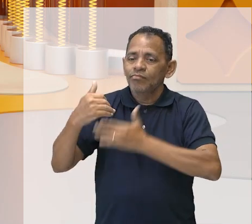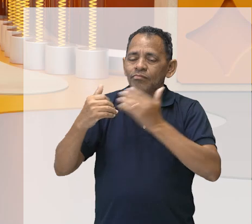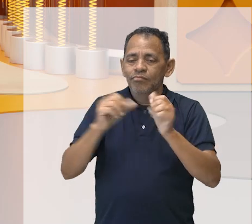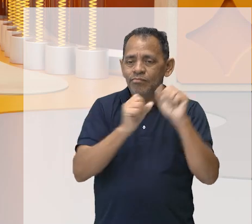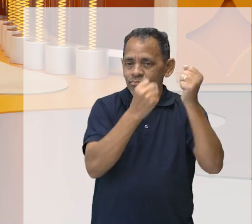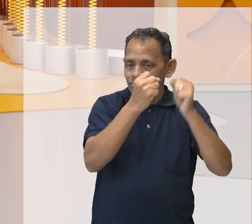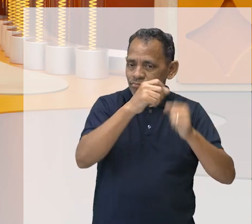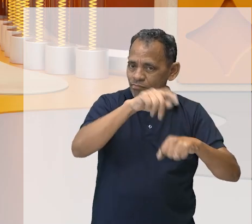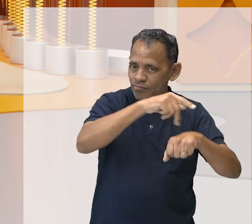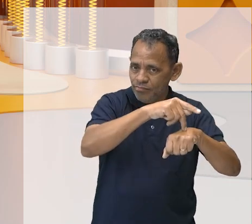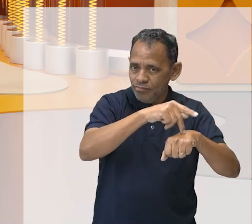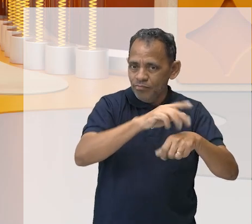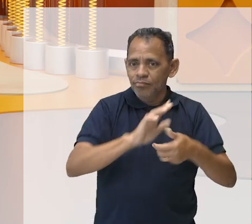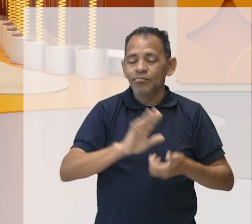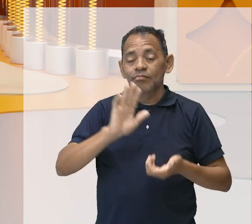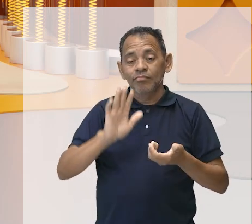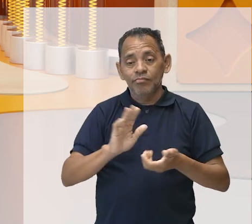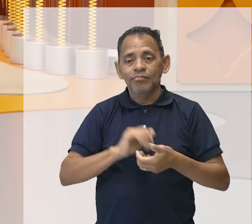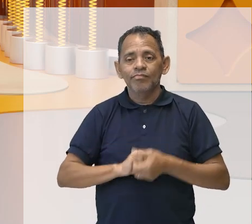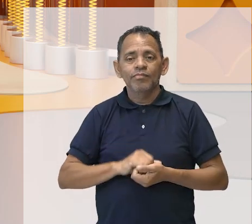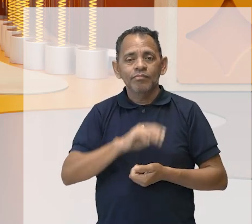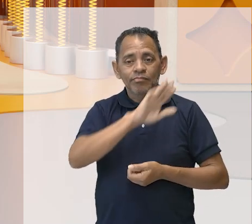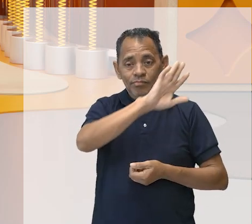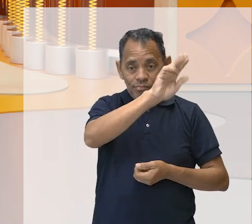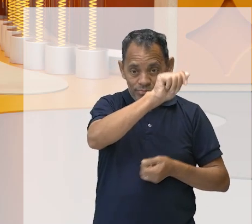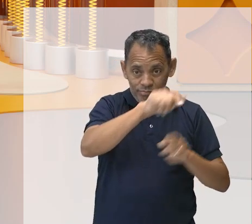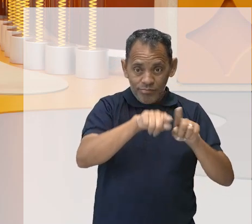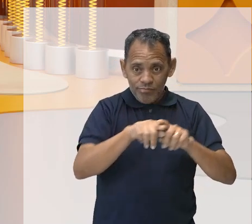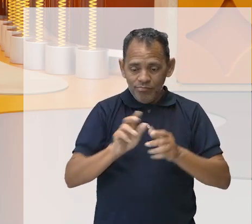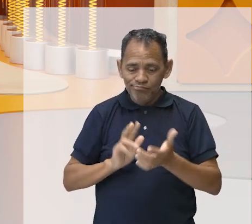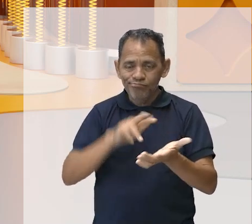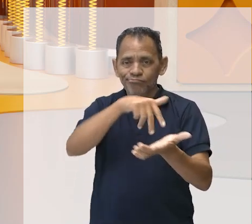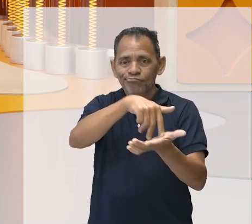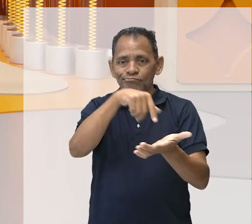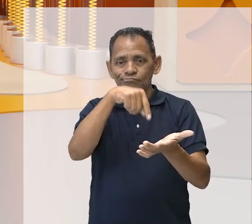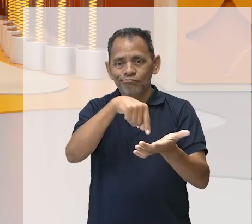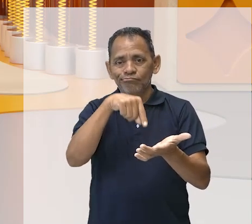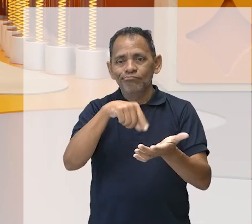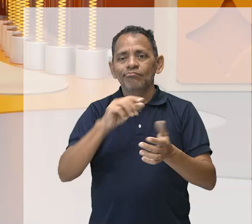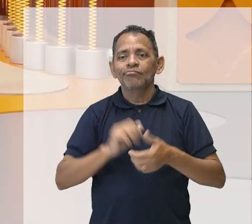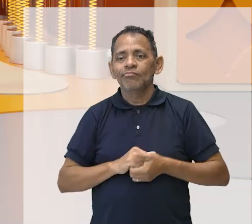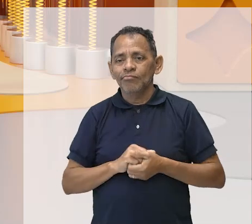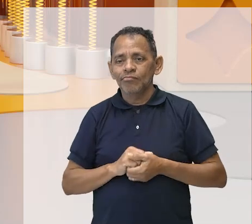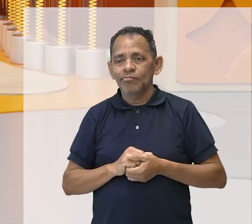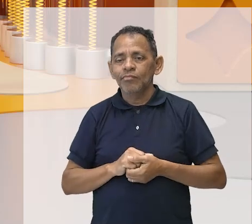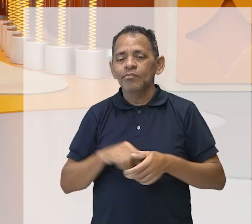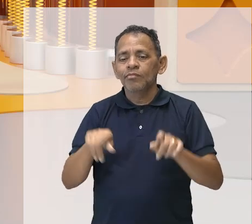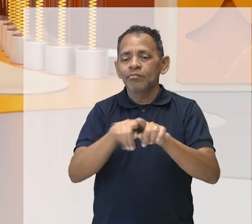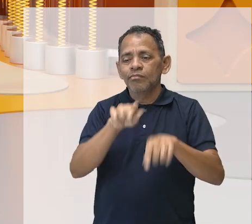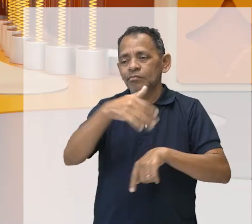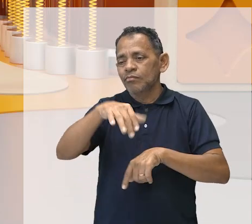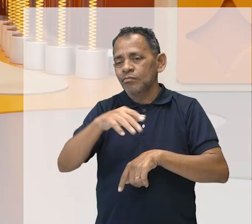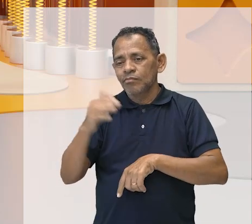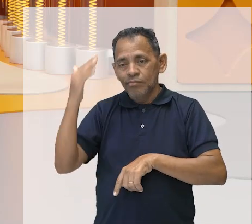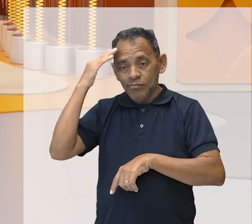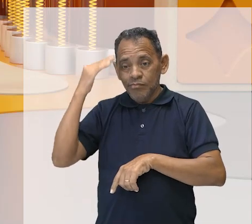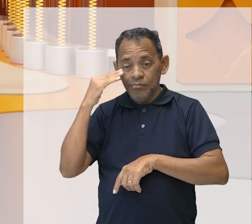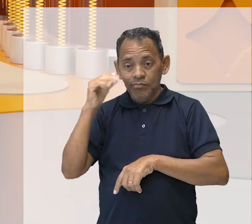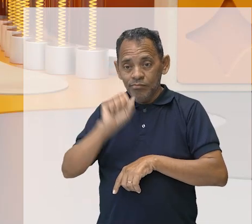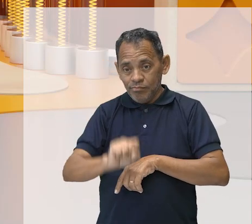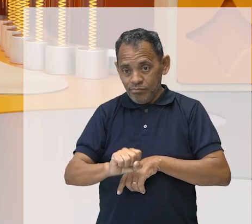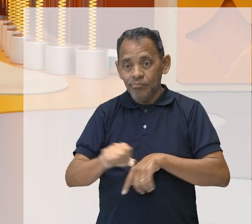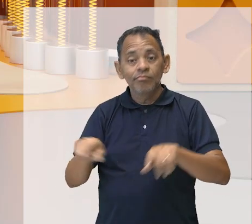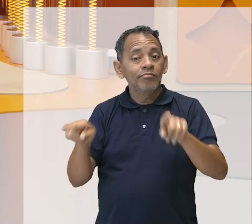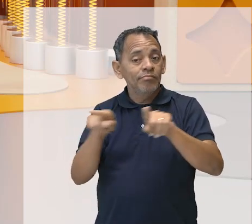desses países. Então, realmente, a Ásia tem um grande destaque, tá? Assim como a parte da Coreia do Sul, gente, né? A Coreia do